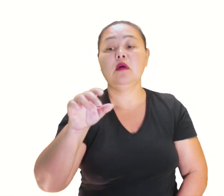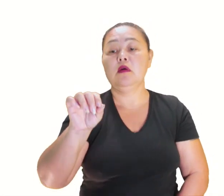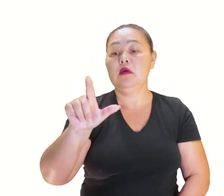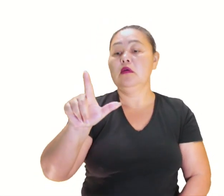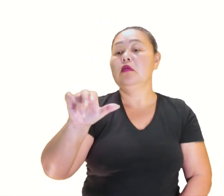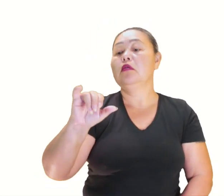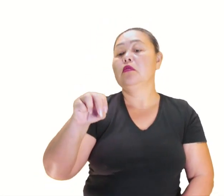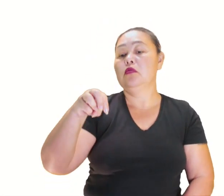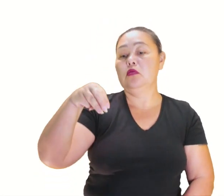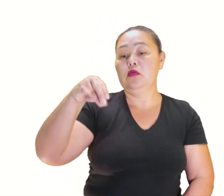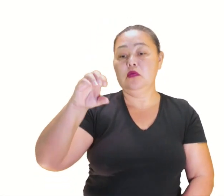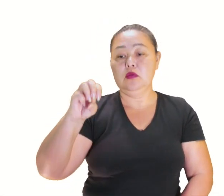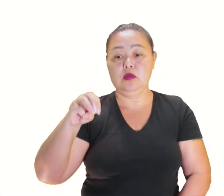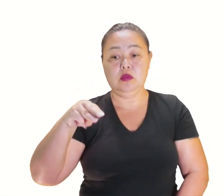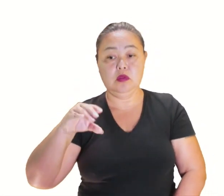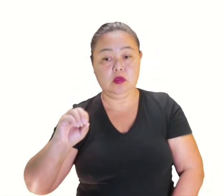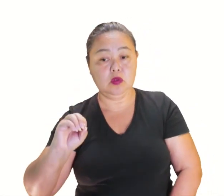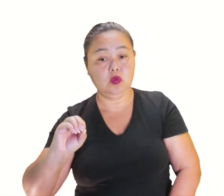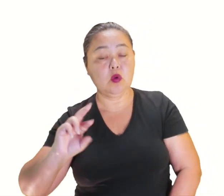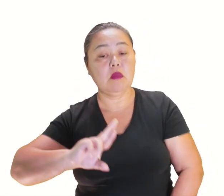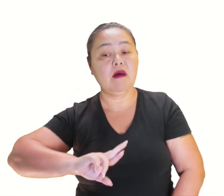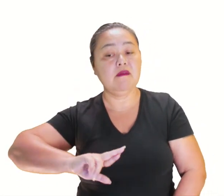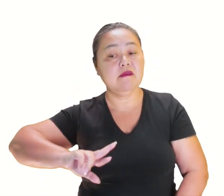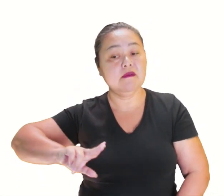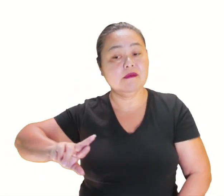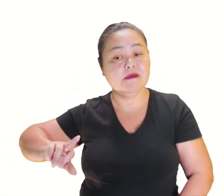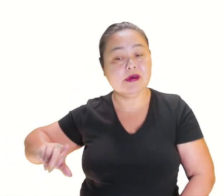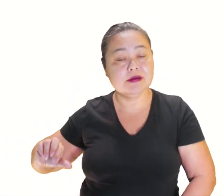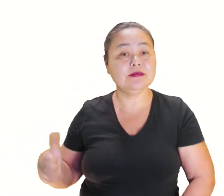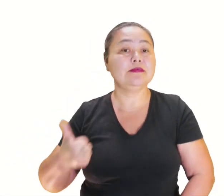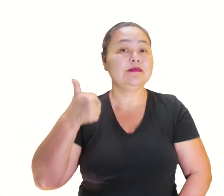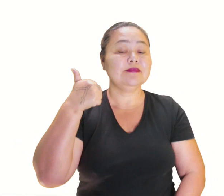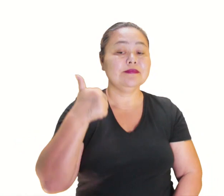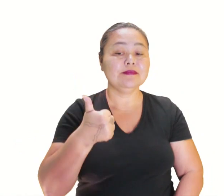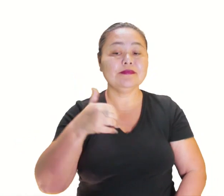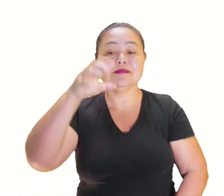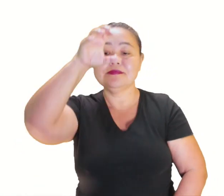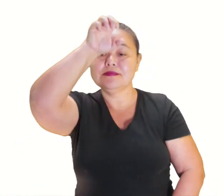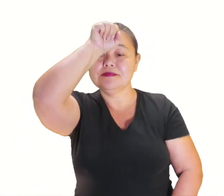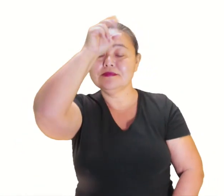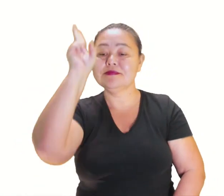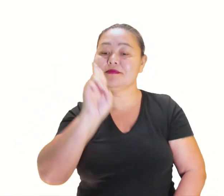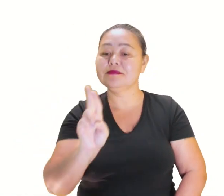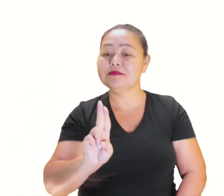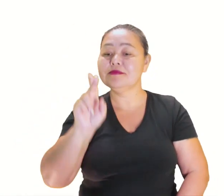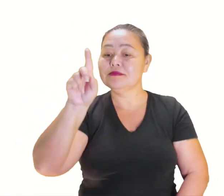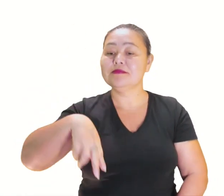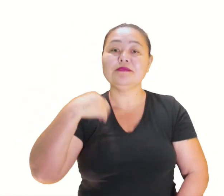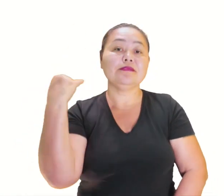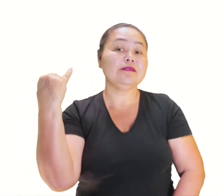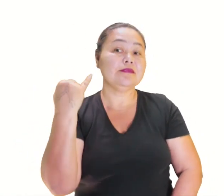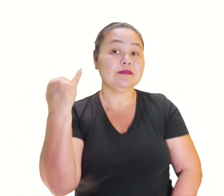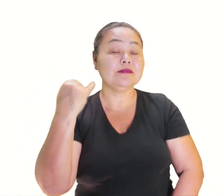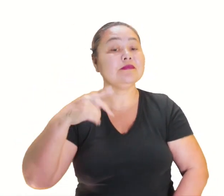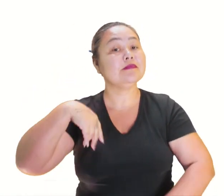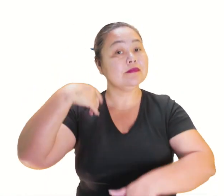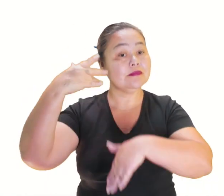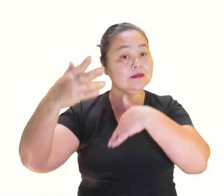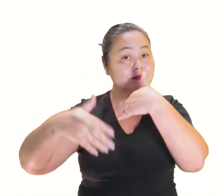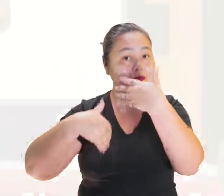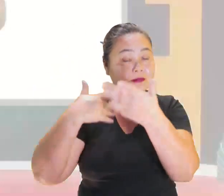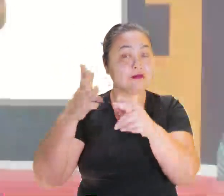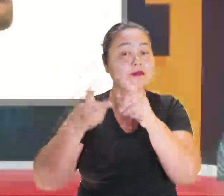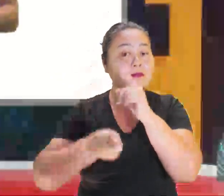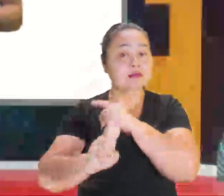é polinômio. Tá? Tem vários. Beleza? Beleza. Aprendendo a classificar é importante, porque na continuidade, quando a